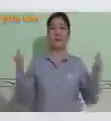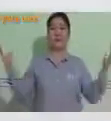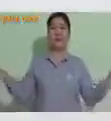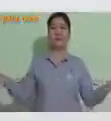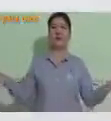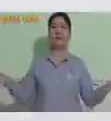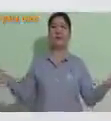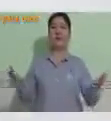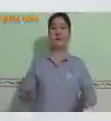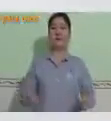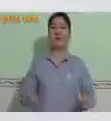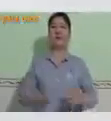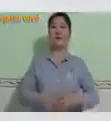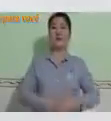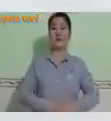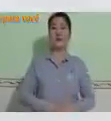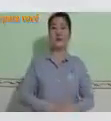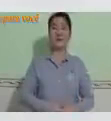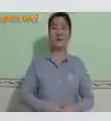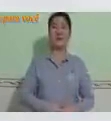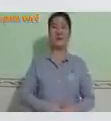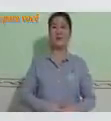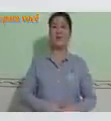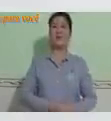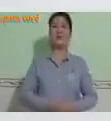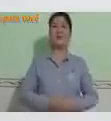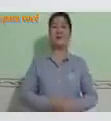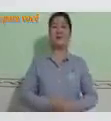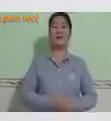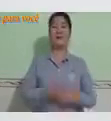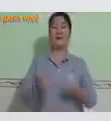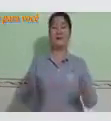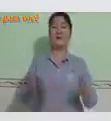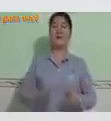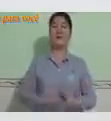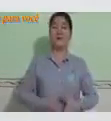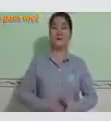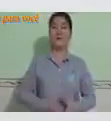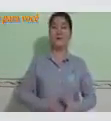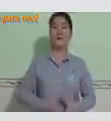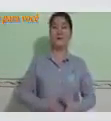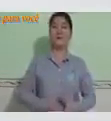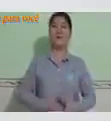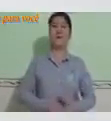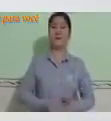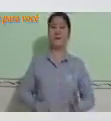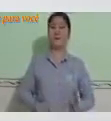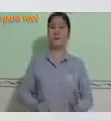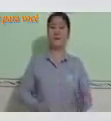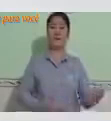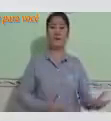se proteger, vírgula, como dois pontos: assegurar que elimina toda a água parada que possa servir para a reprodução do